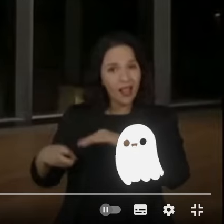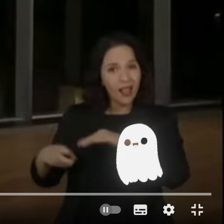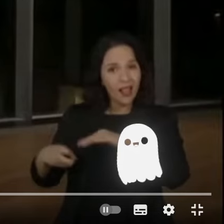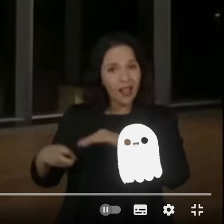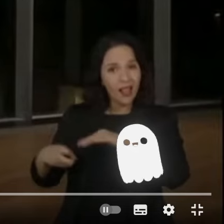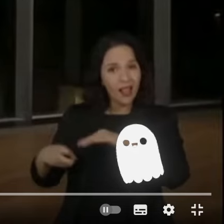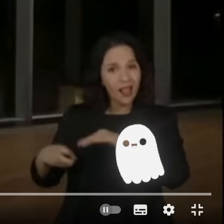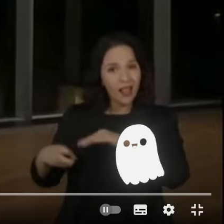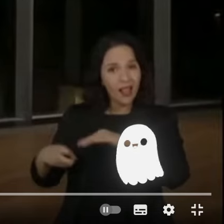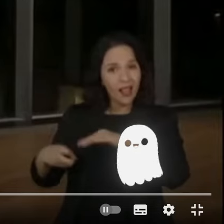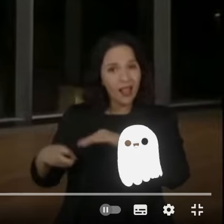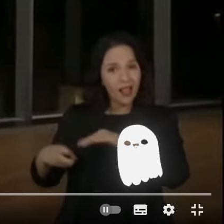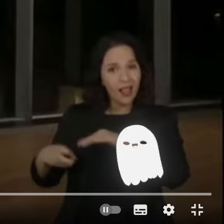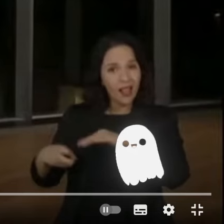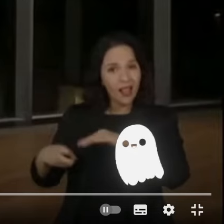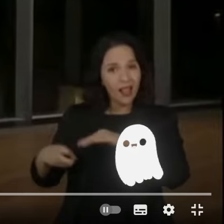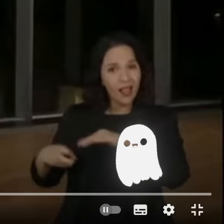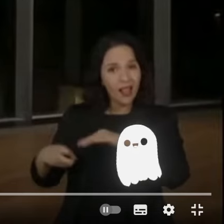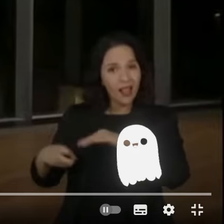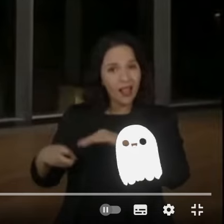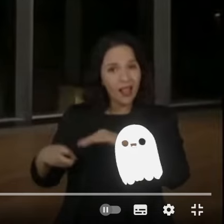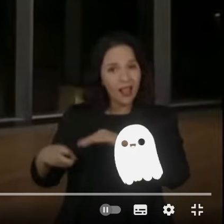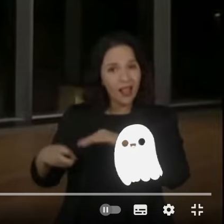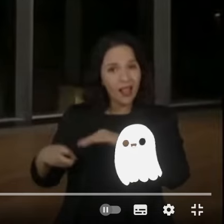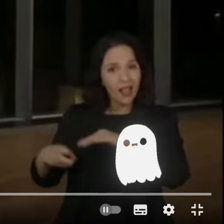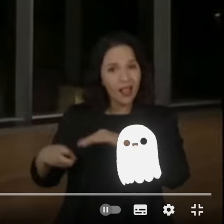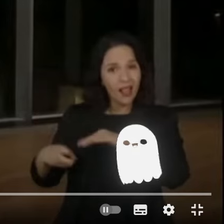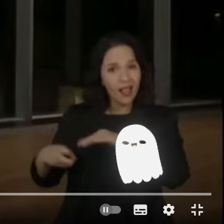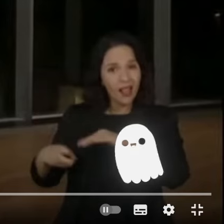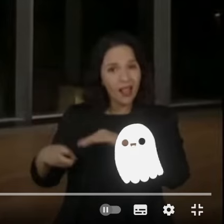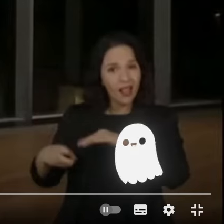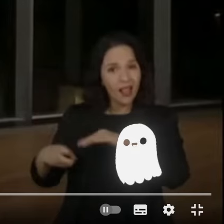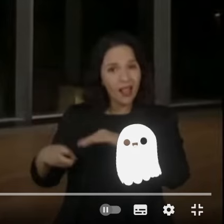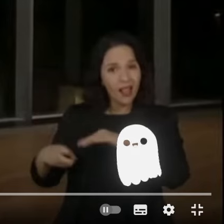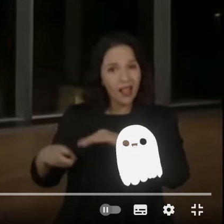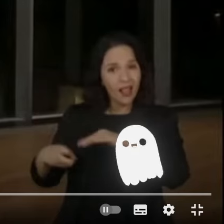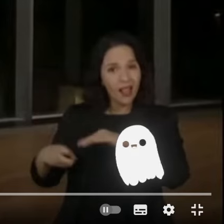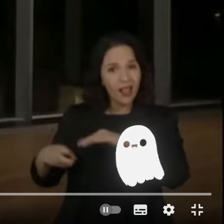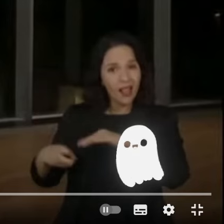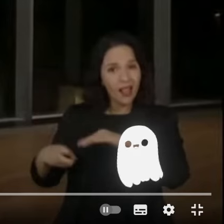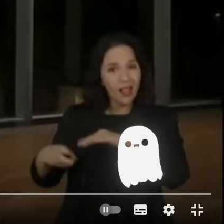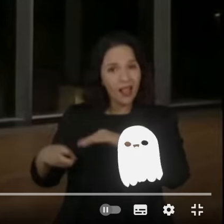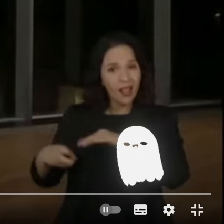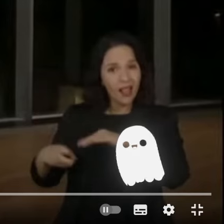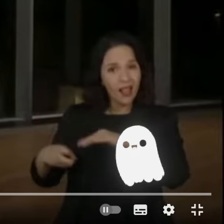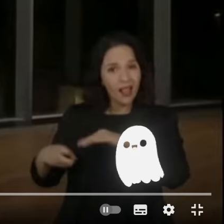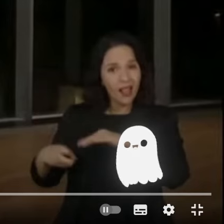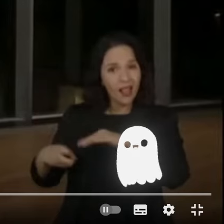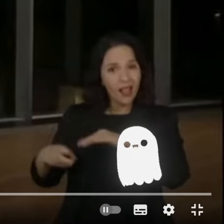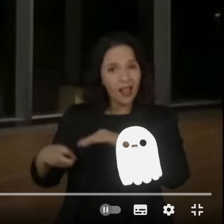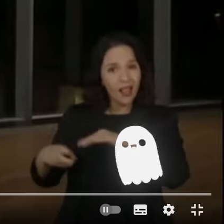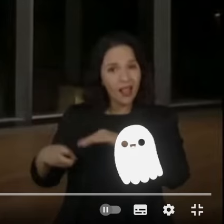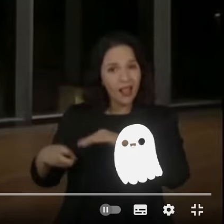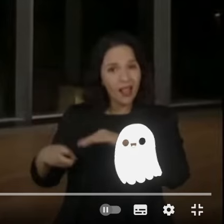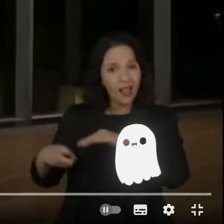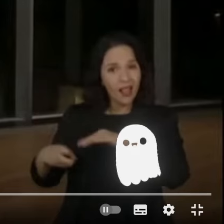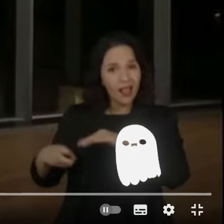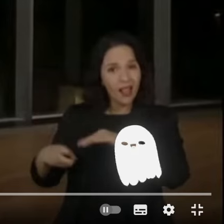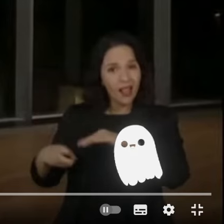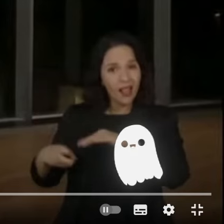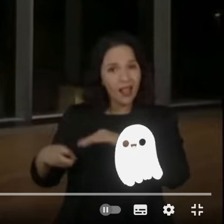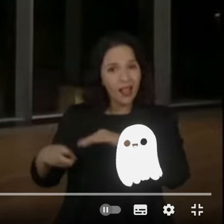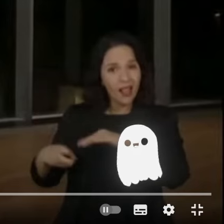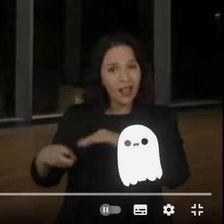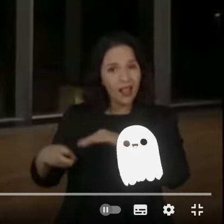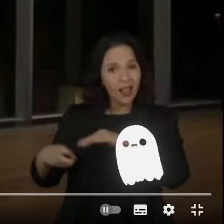do que, sei lá, do que ler, do que ver coisa. Porque, pô, em jogo é uma tensão muito maior, porque tu é o personagem. E isso não acontece com ele. Tipo, ele